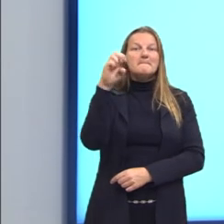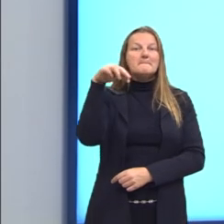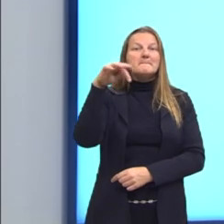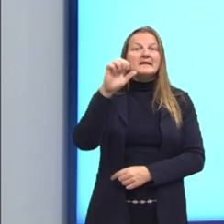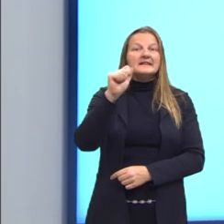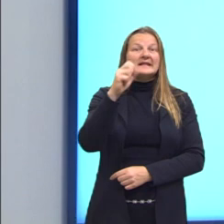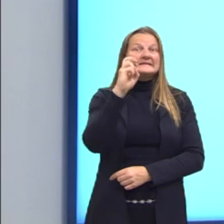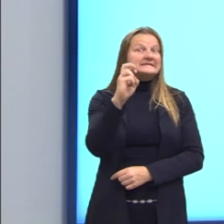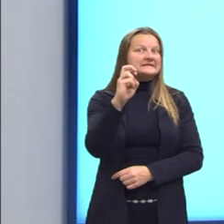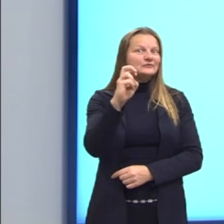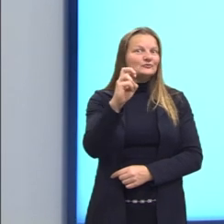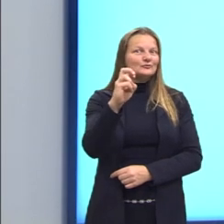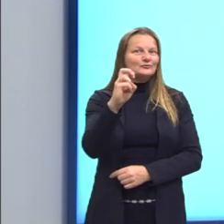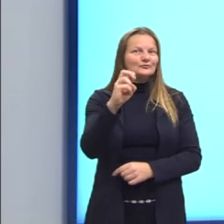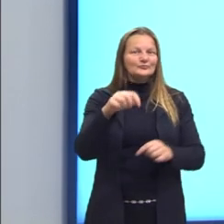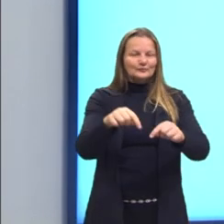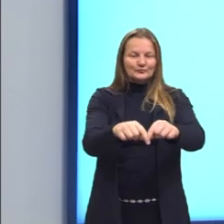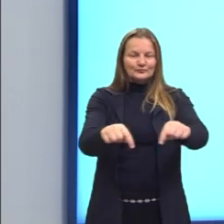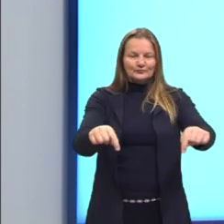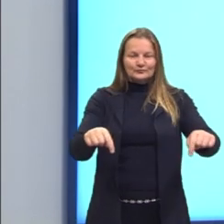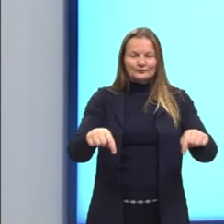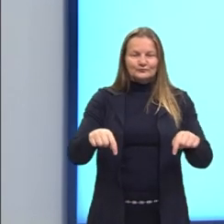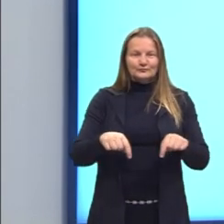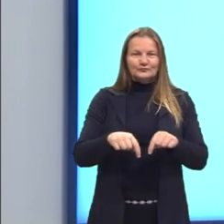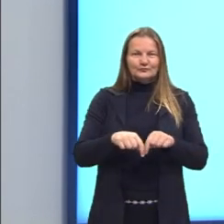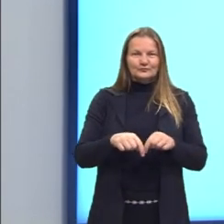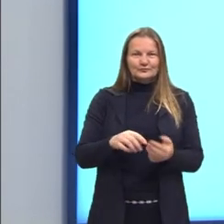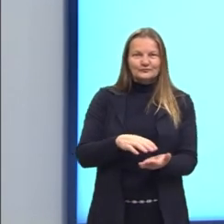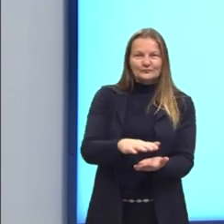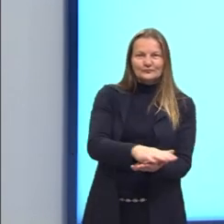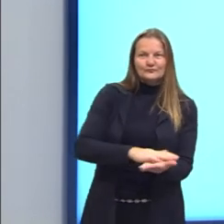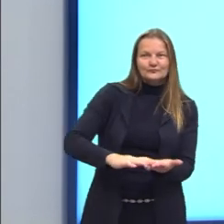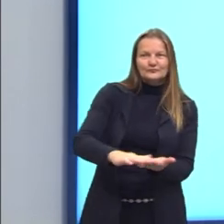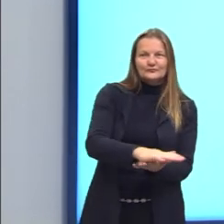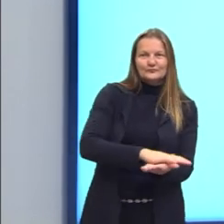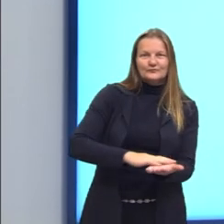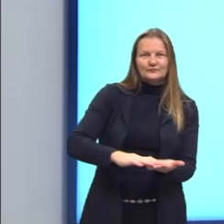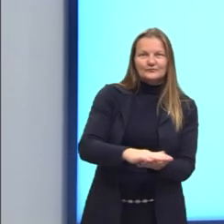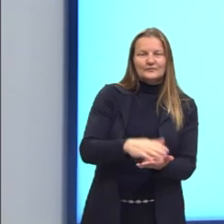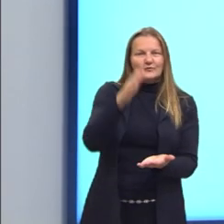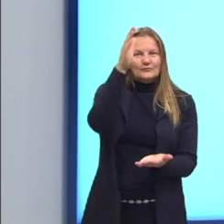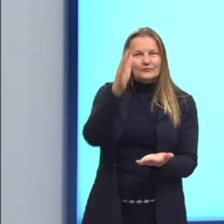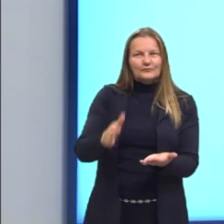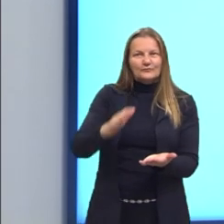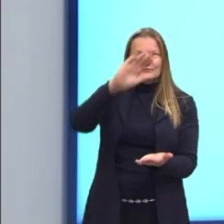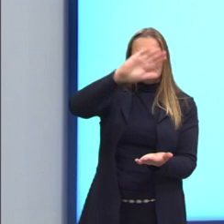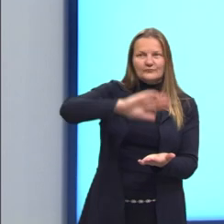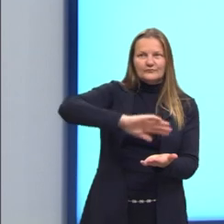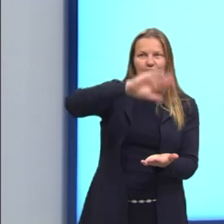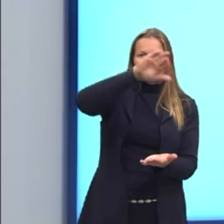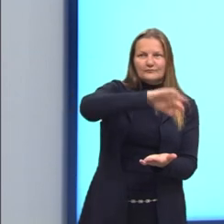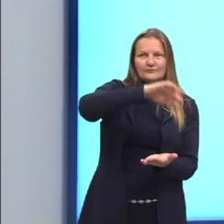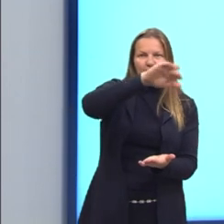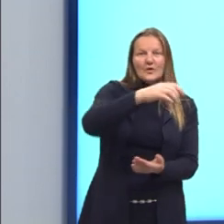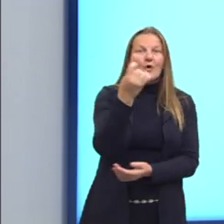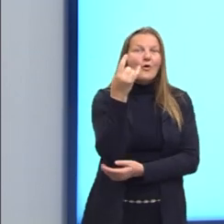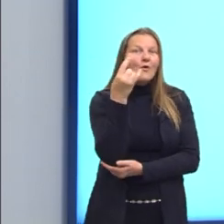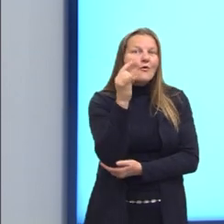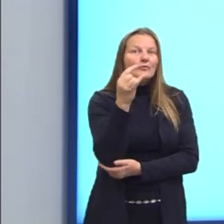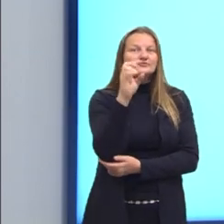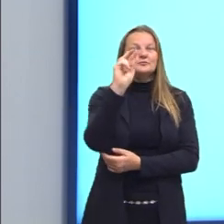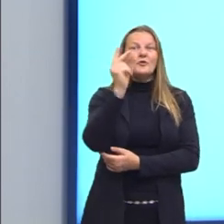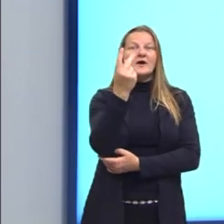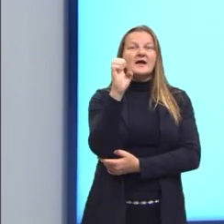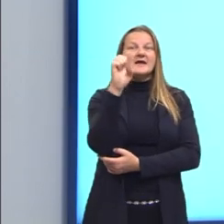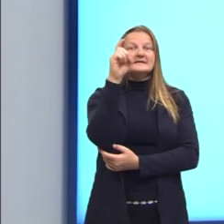Então a base é formada por um pentágono possui Então cinco faces laterais e o último exemplo a